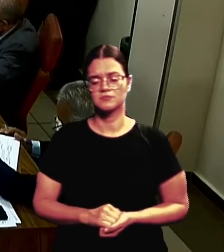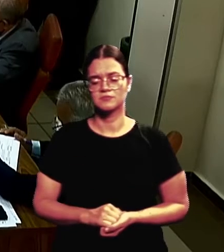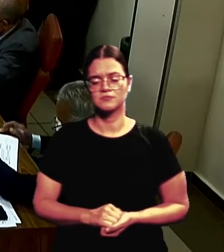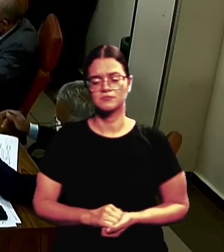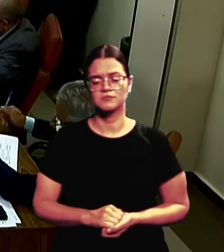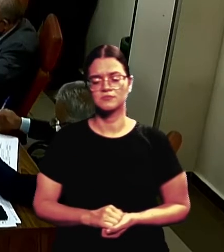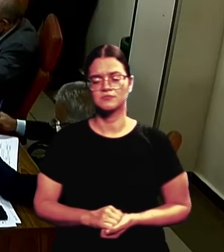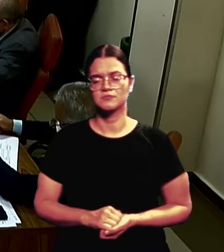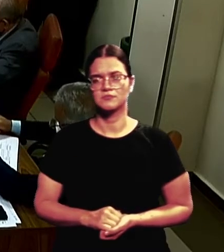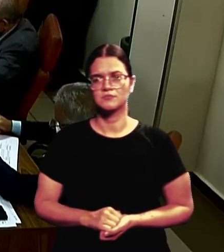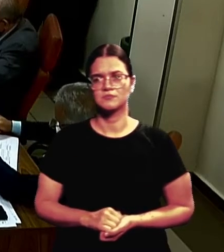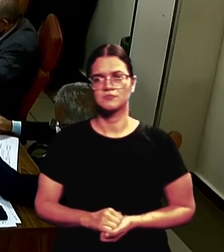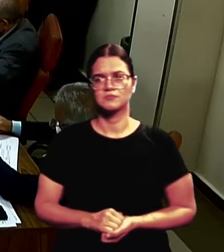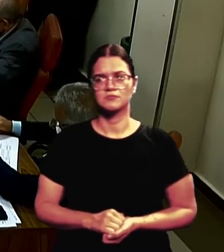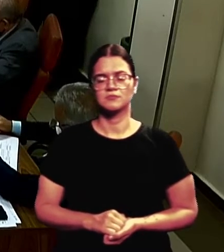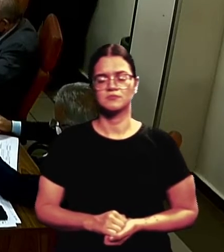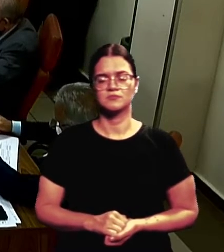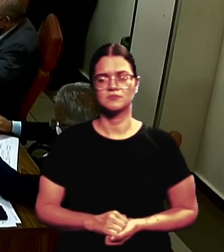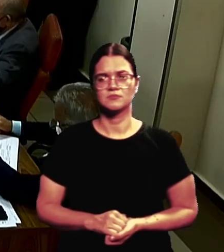Sei.